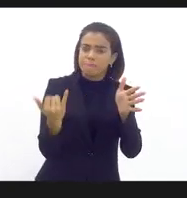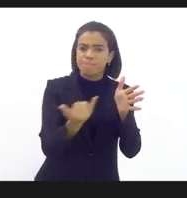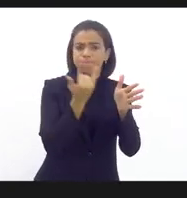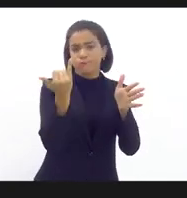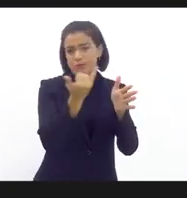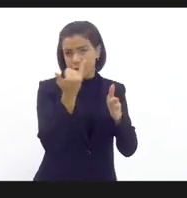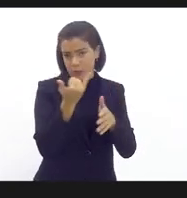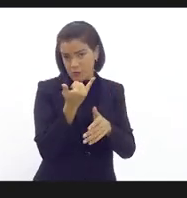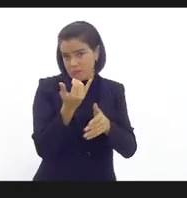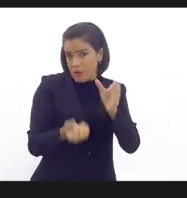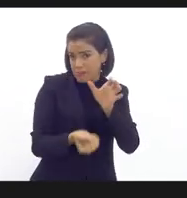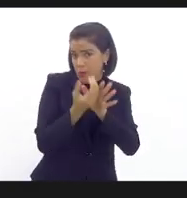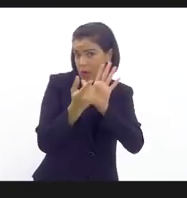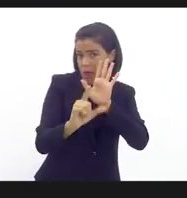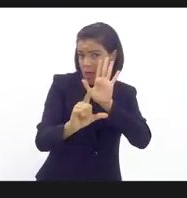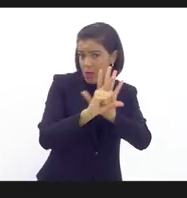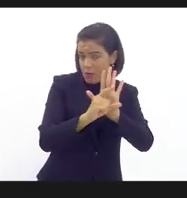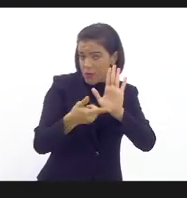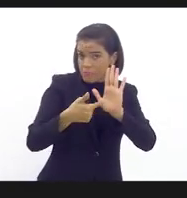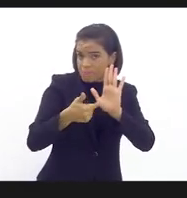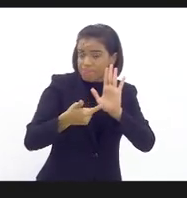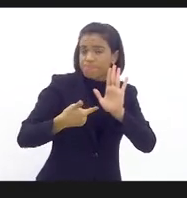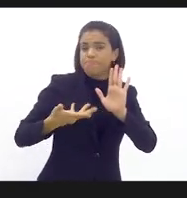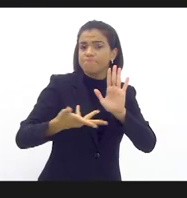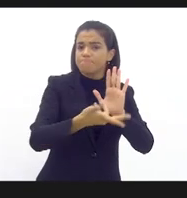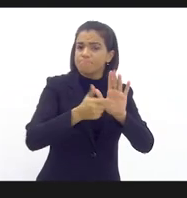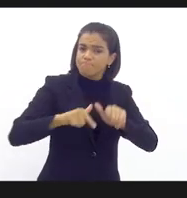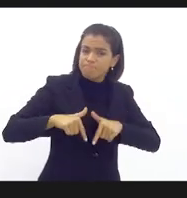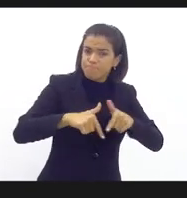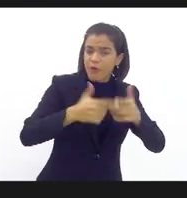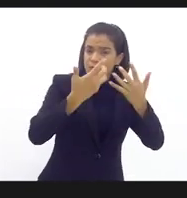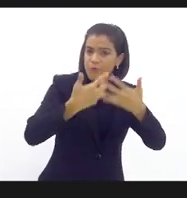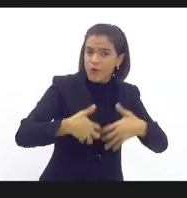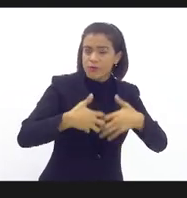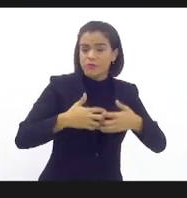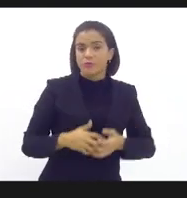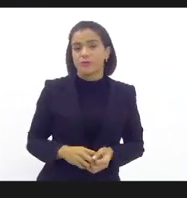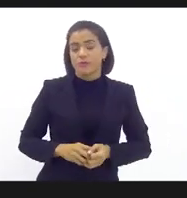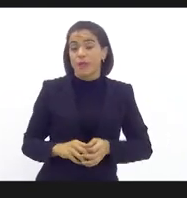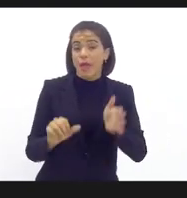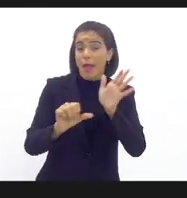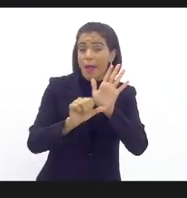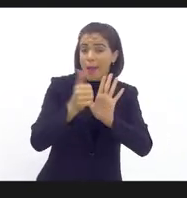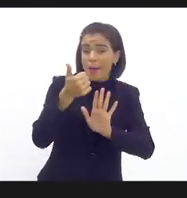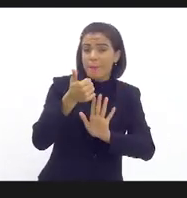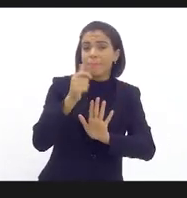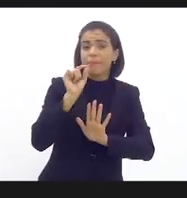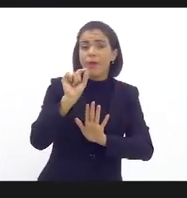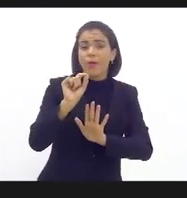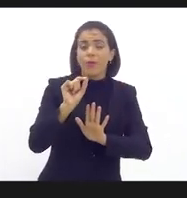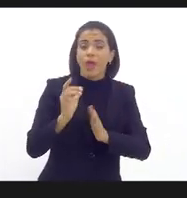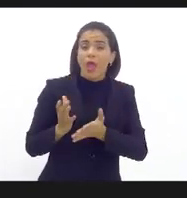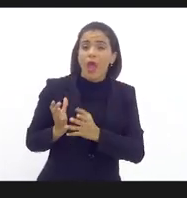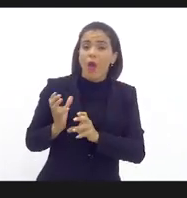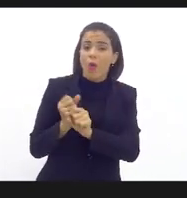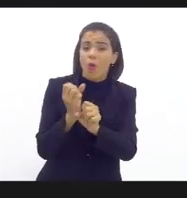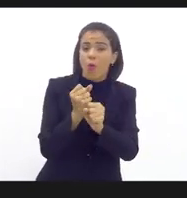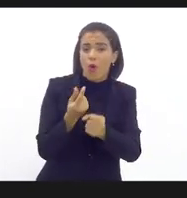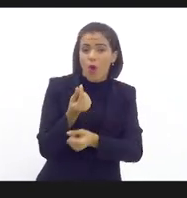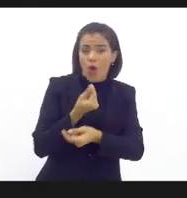uma legislação efetivamente funcione. A primeira delas é o orçamento.